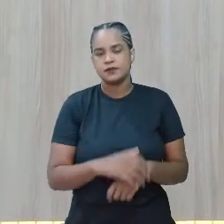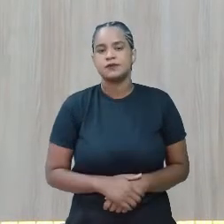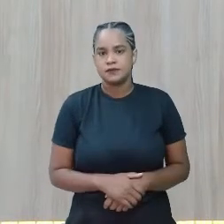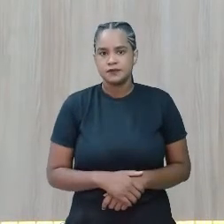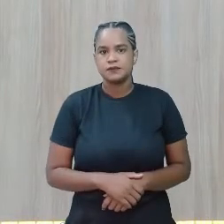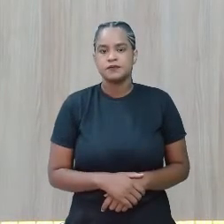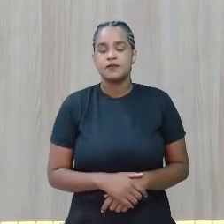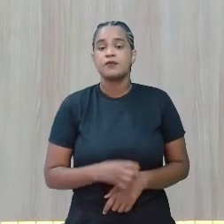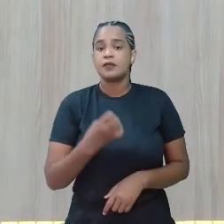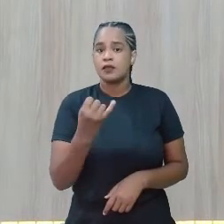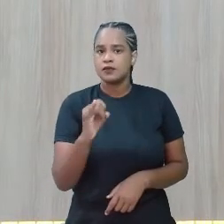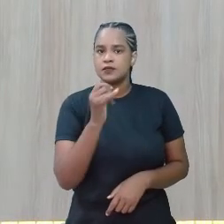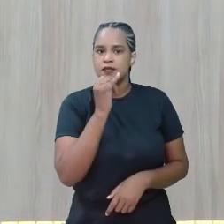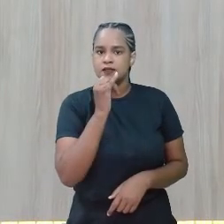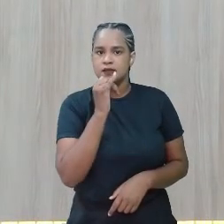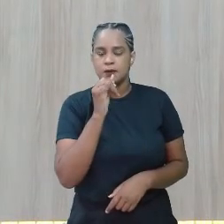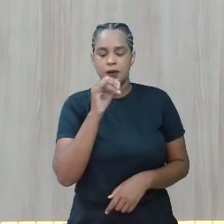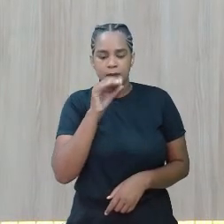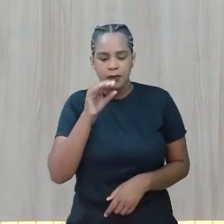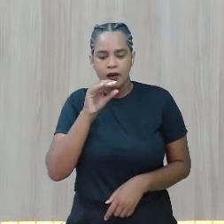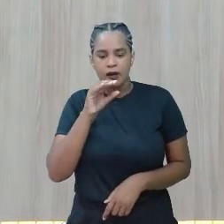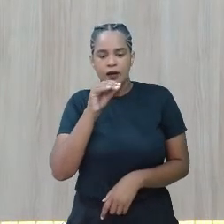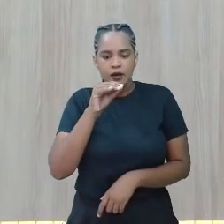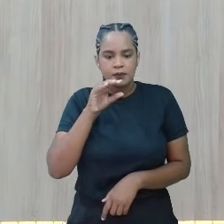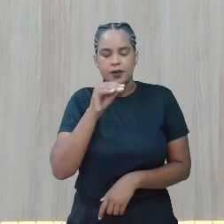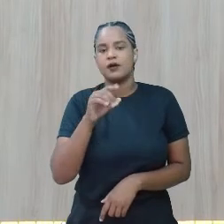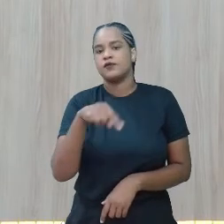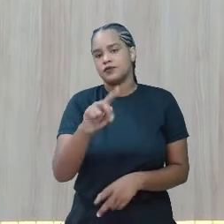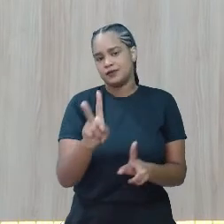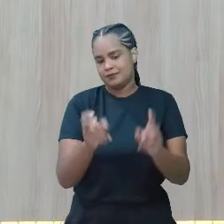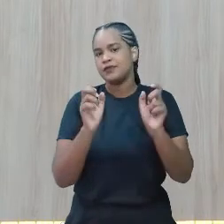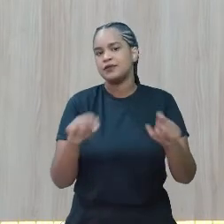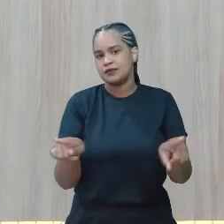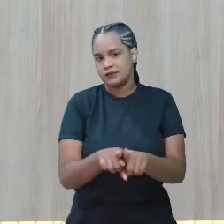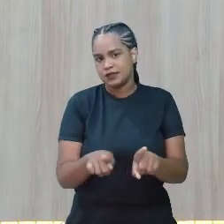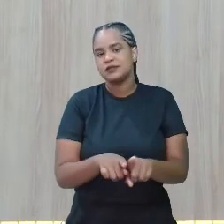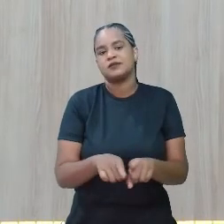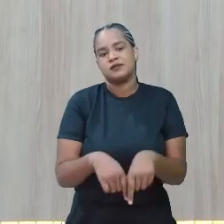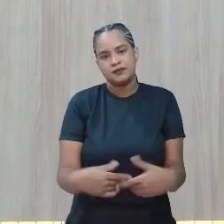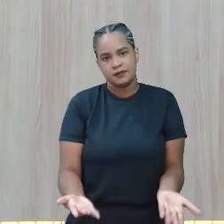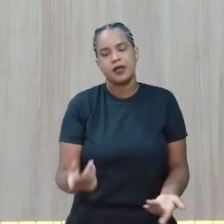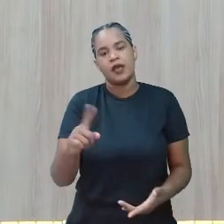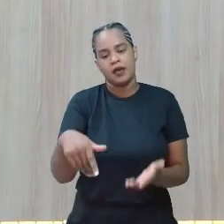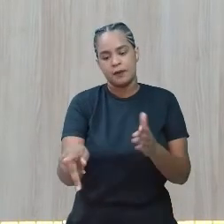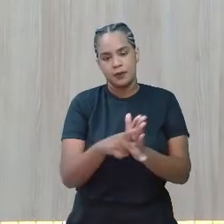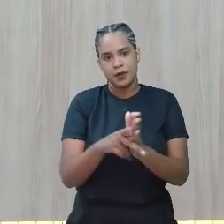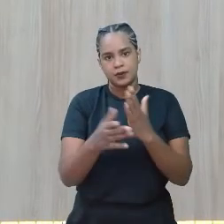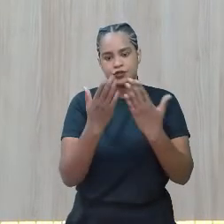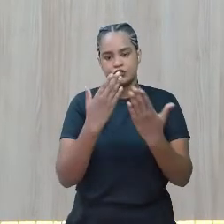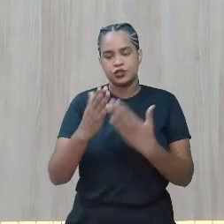algum momento, tiver gagueira, vocês vão perceber também. Então, isso é um diálogo direto. E isso é